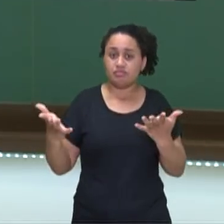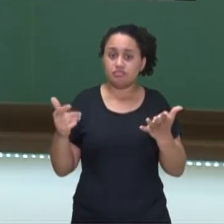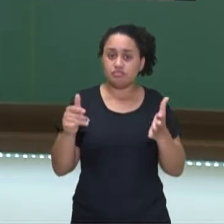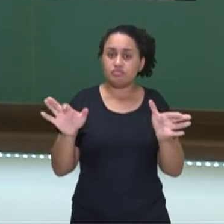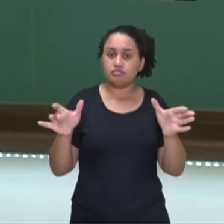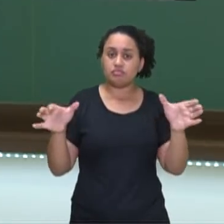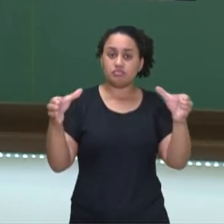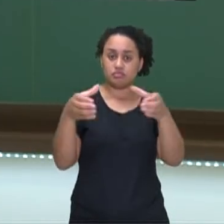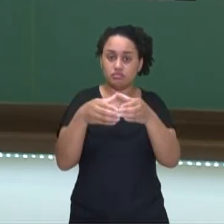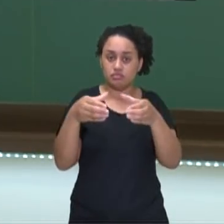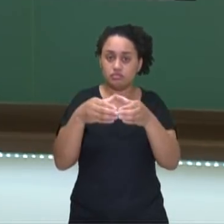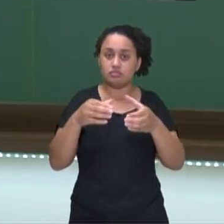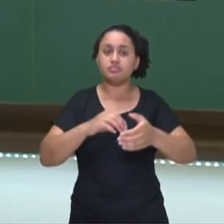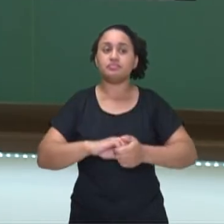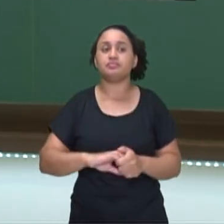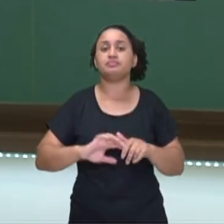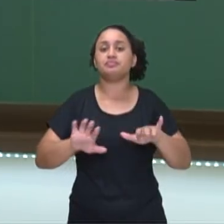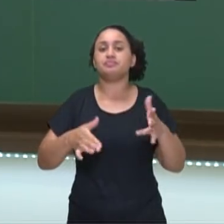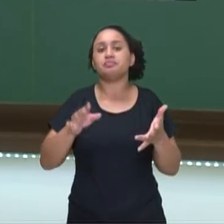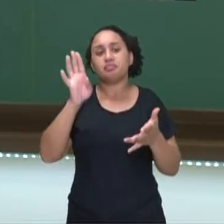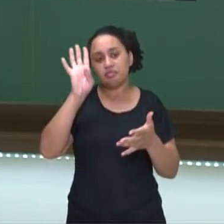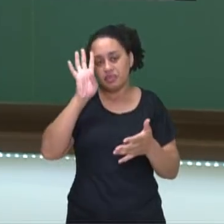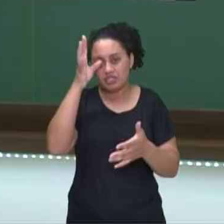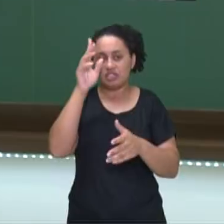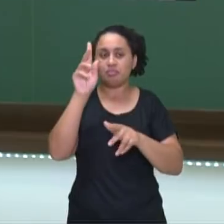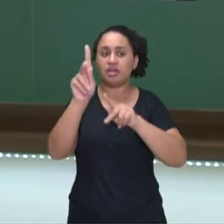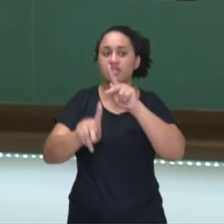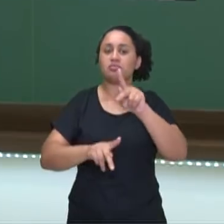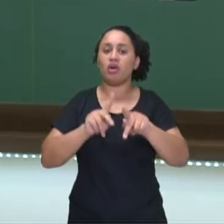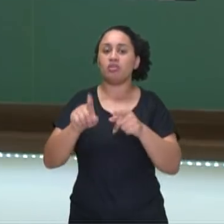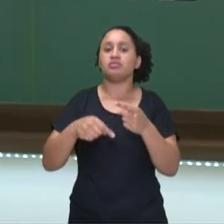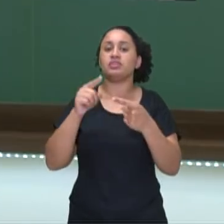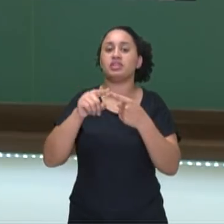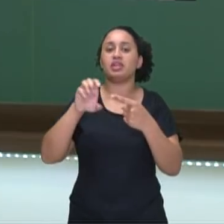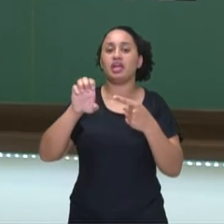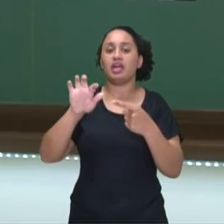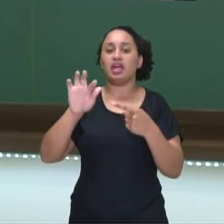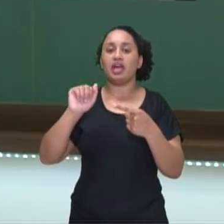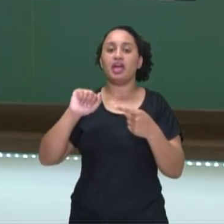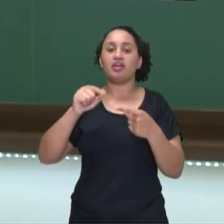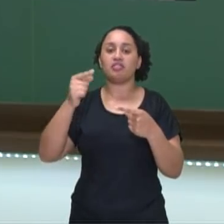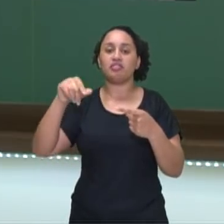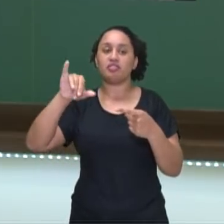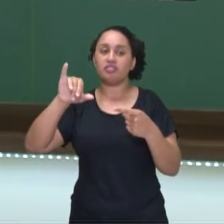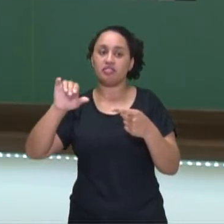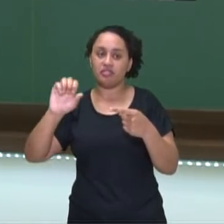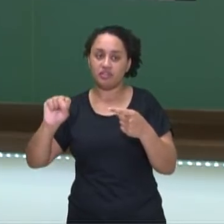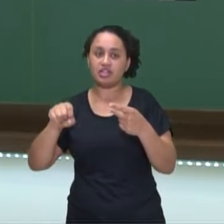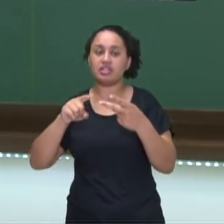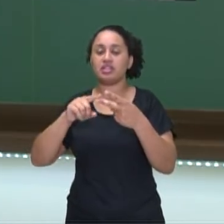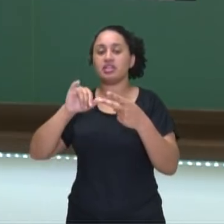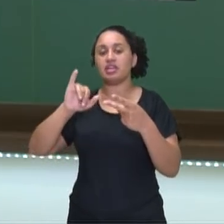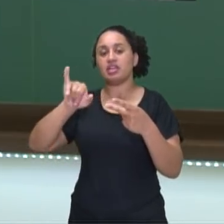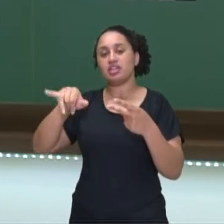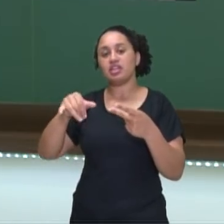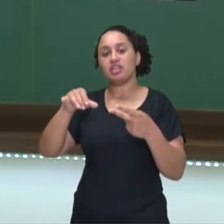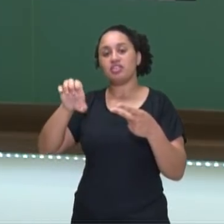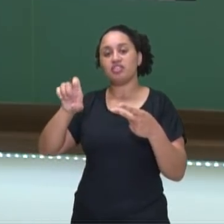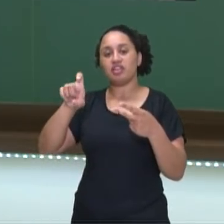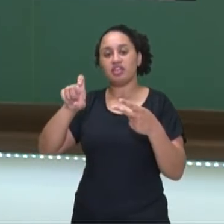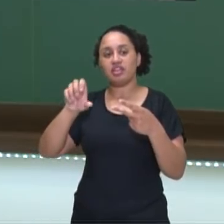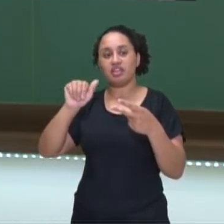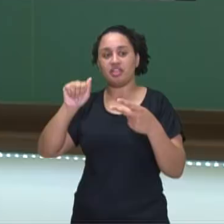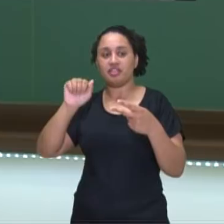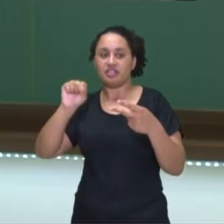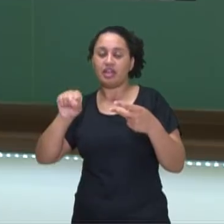que formavam. Os principais povos aí eram os Efãs, Ijexás e os Eguibás, entre